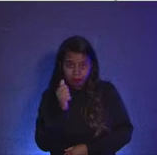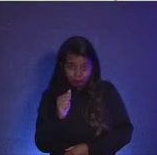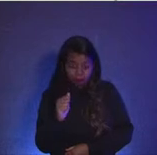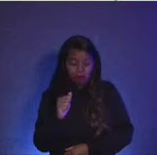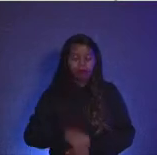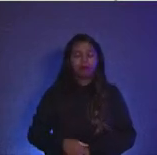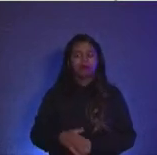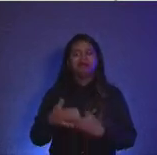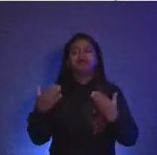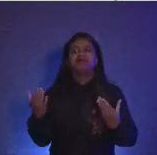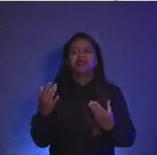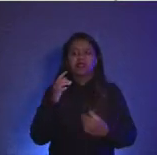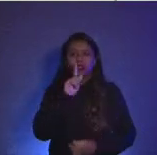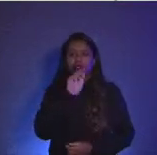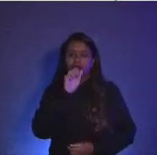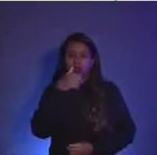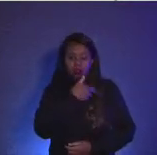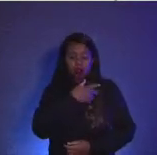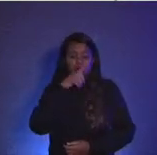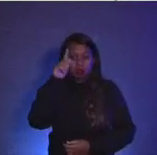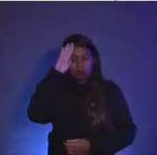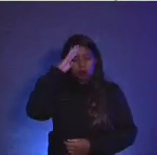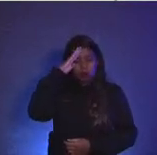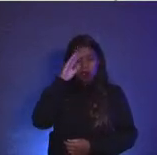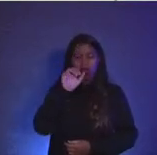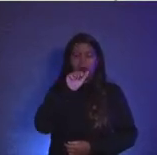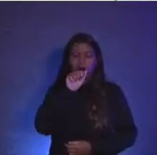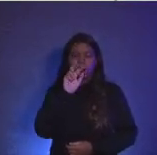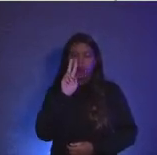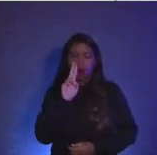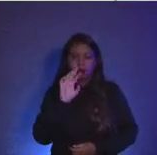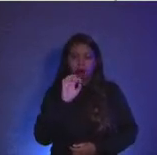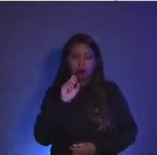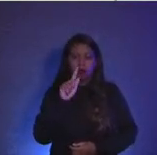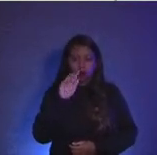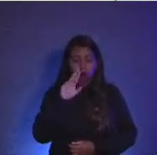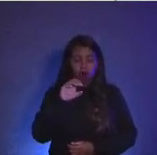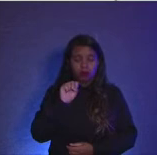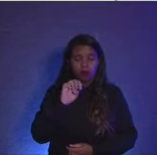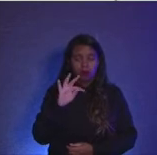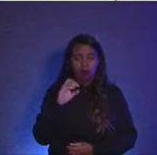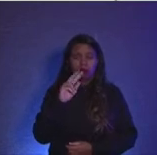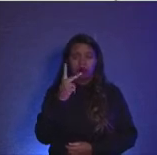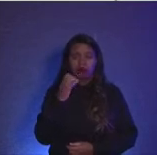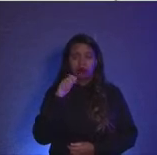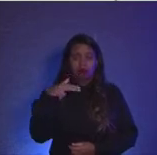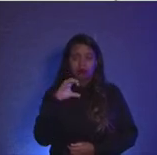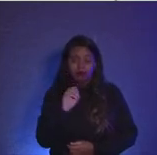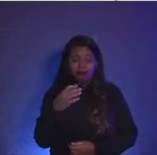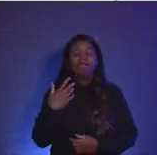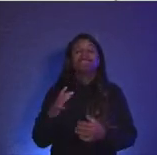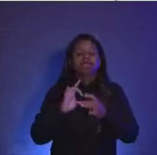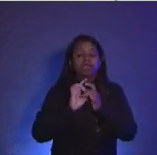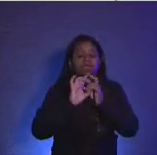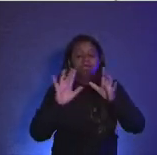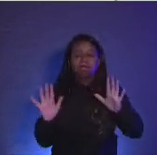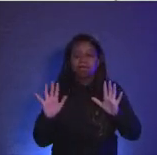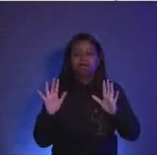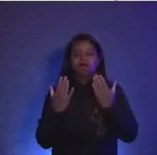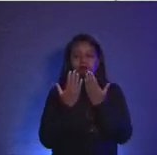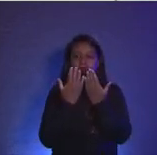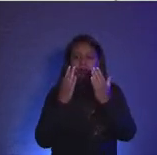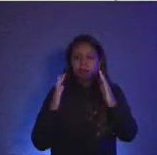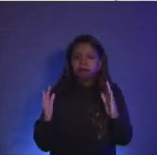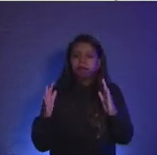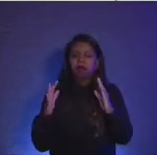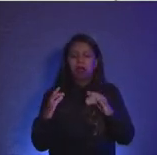como secretário executivo do Conselho de Defesa Nacional, é o responsável pela edição dos atos chamados de